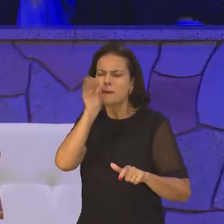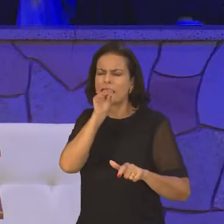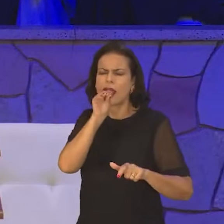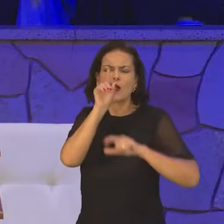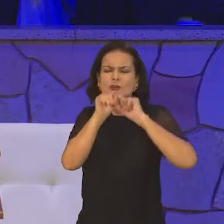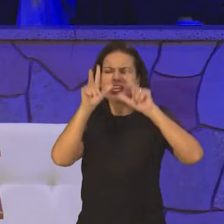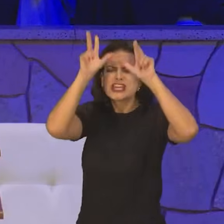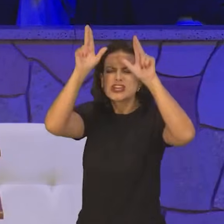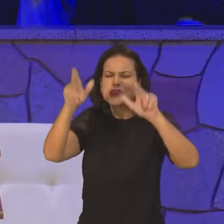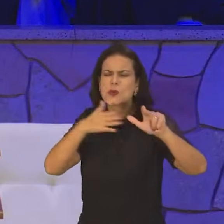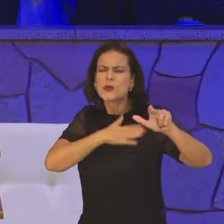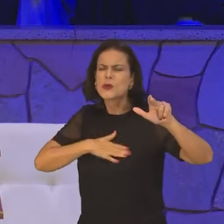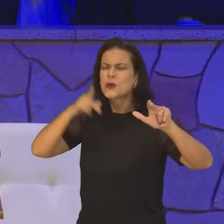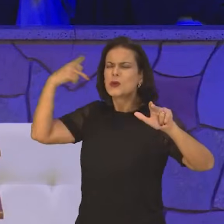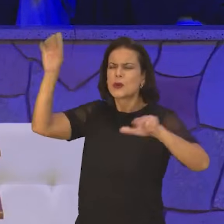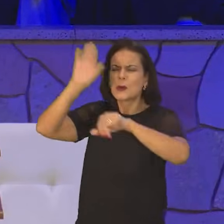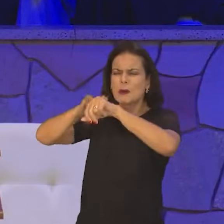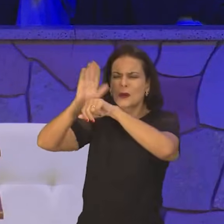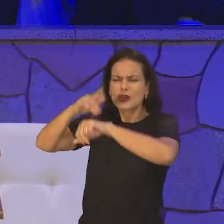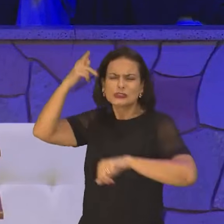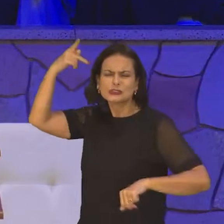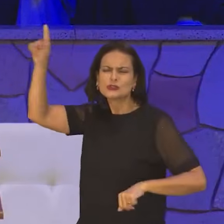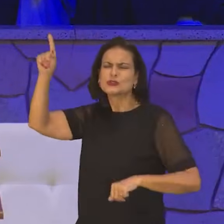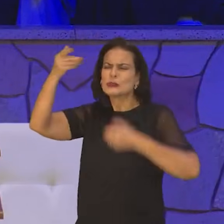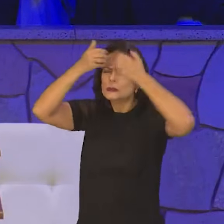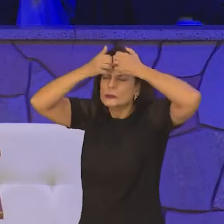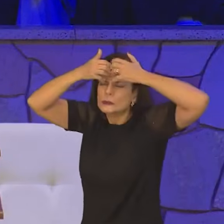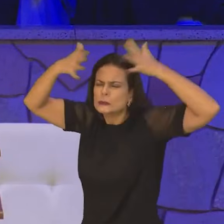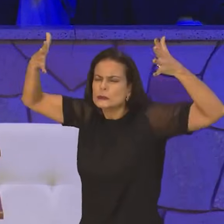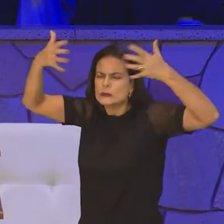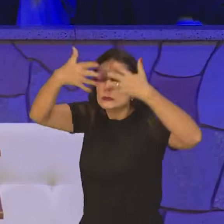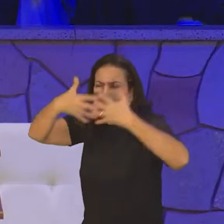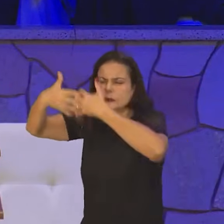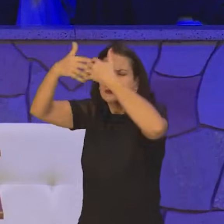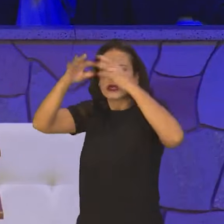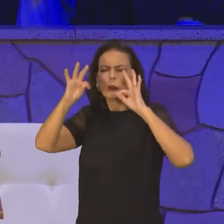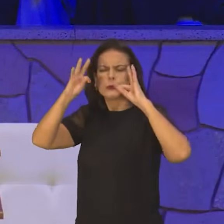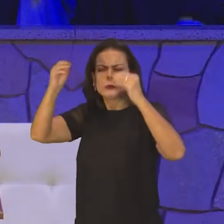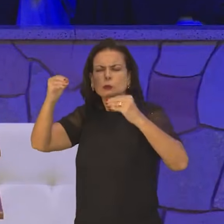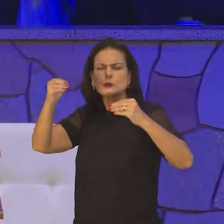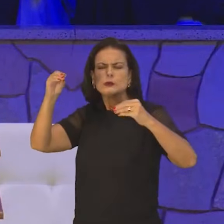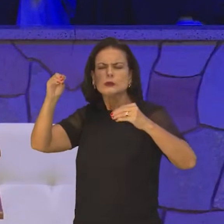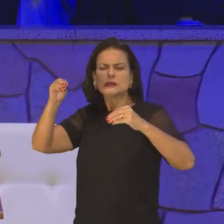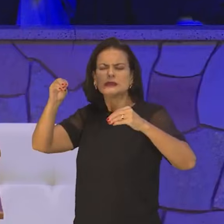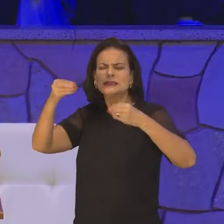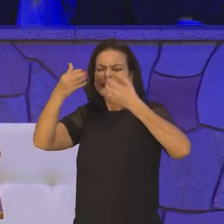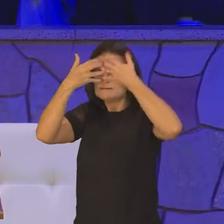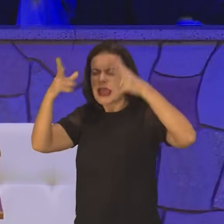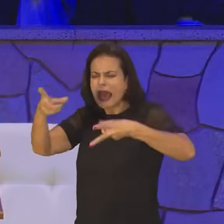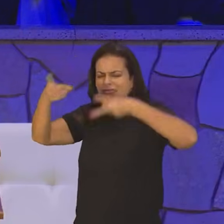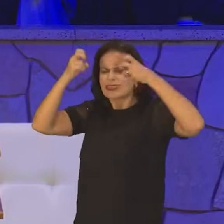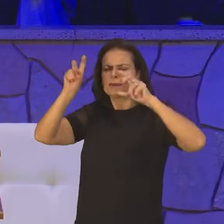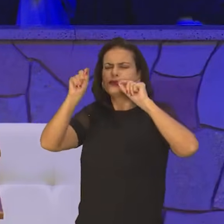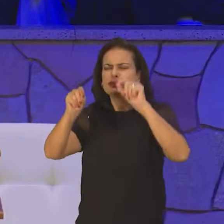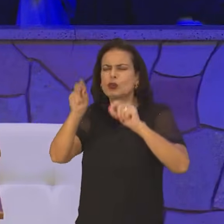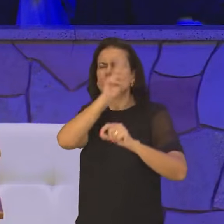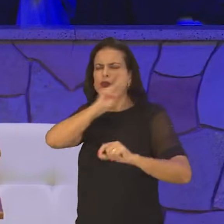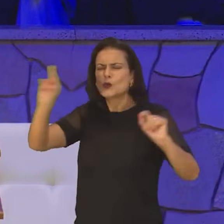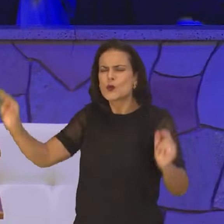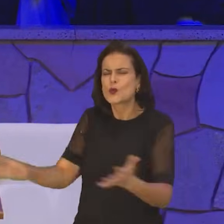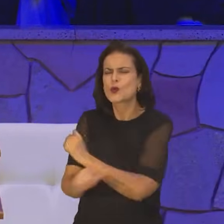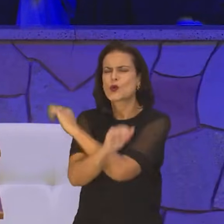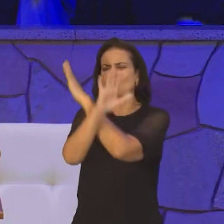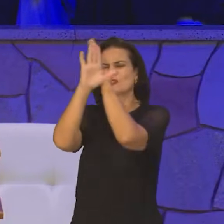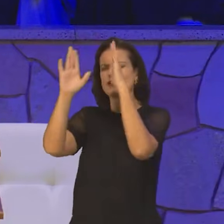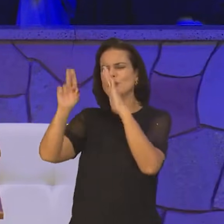da forma que te agrada, ó Pai. Abre o entendimento, os corações, os ouvidos de Teus servos, para que Teu nome seja